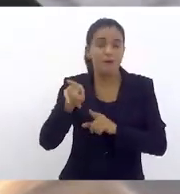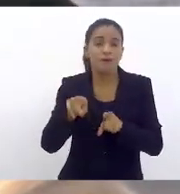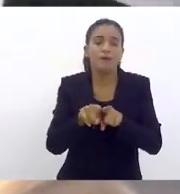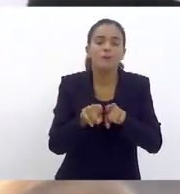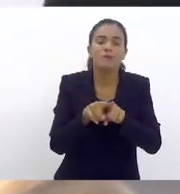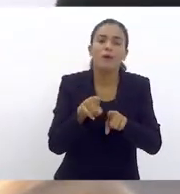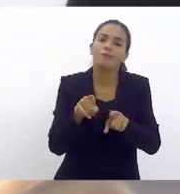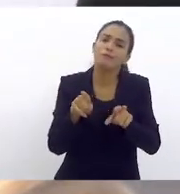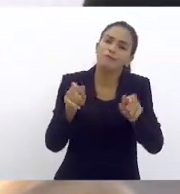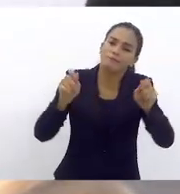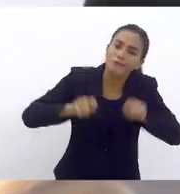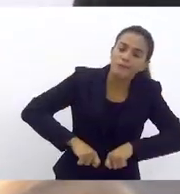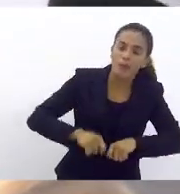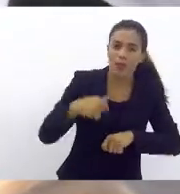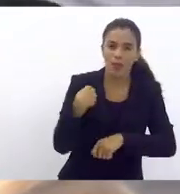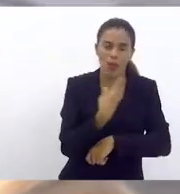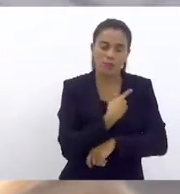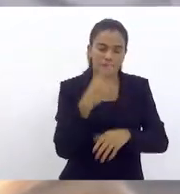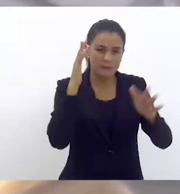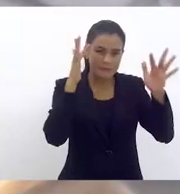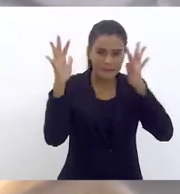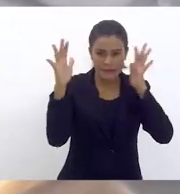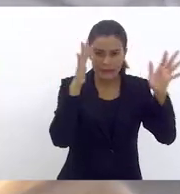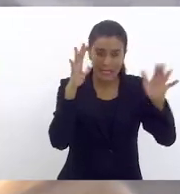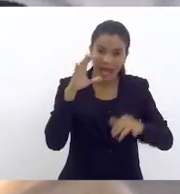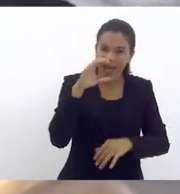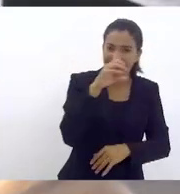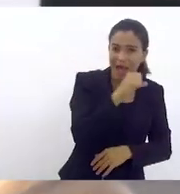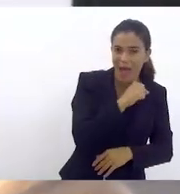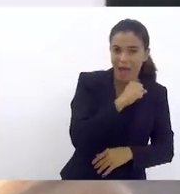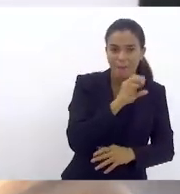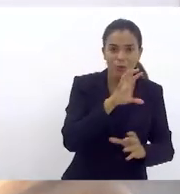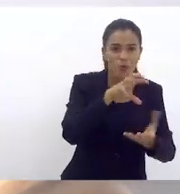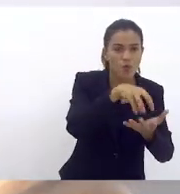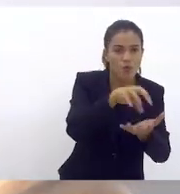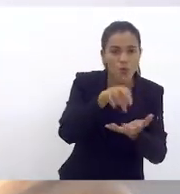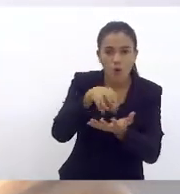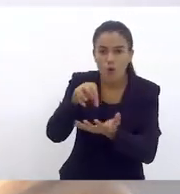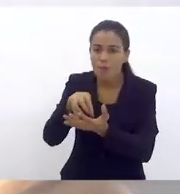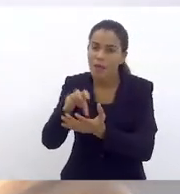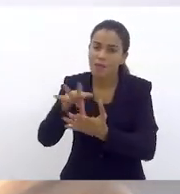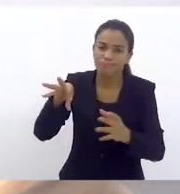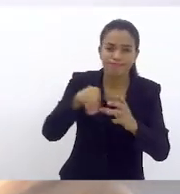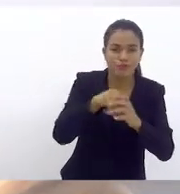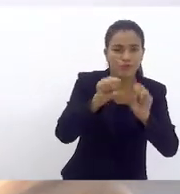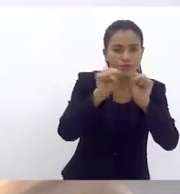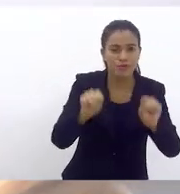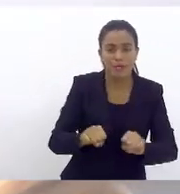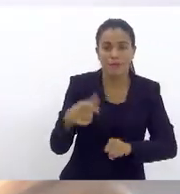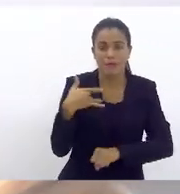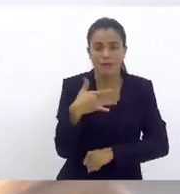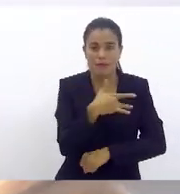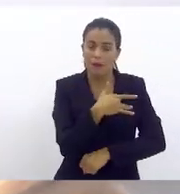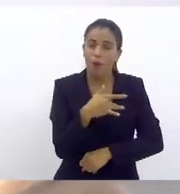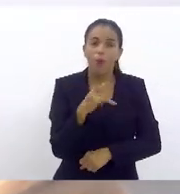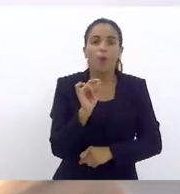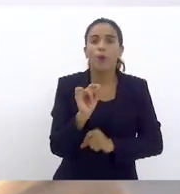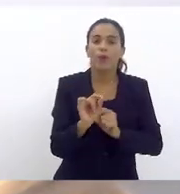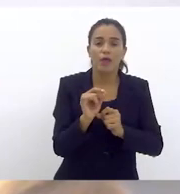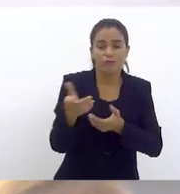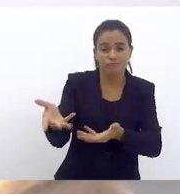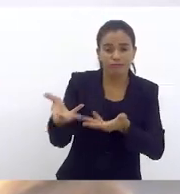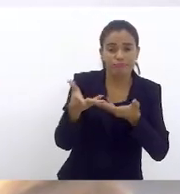gente reconstruir de forma relativamente rápida um complexo industrial da saúde que convide o setor produtivo